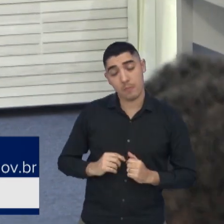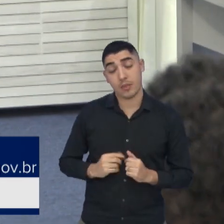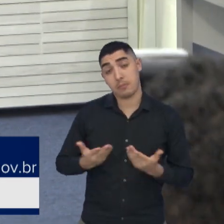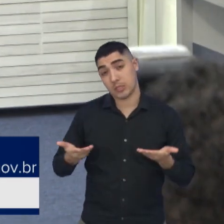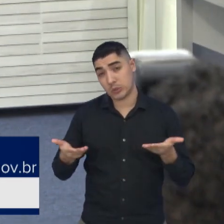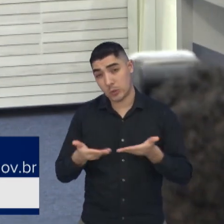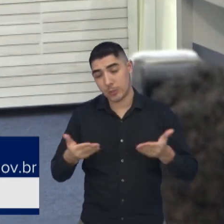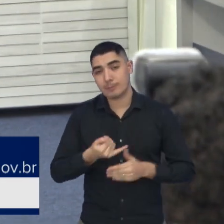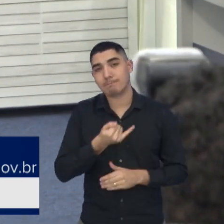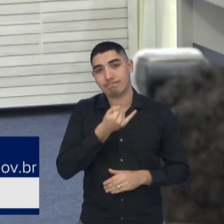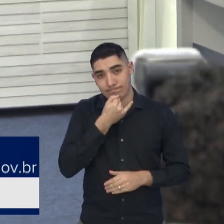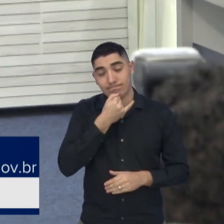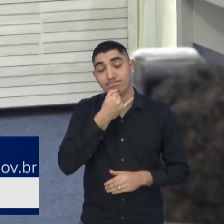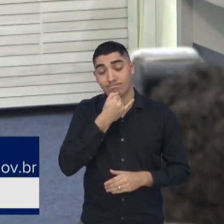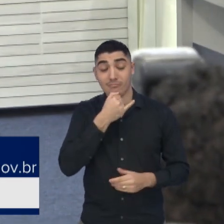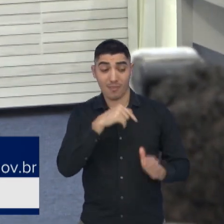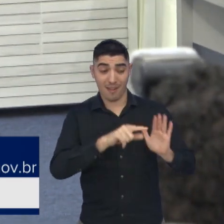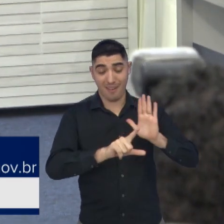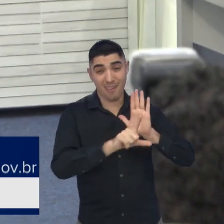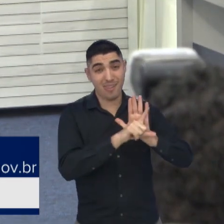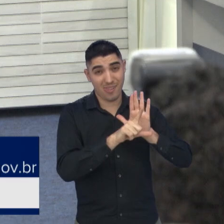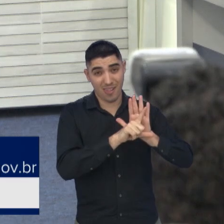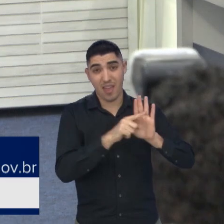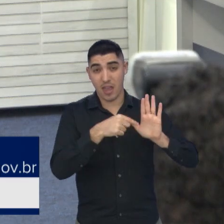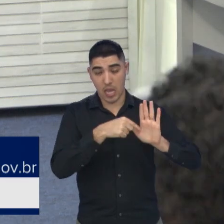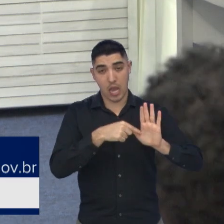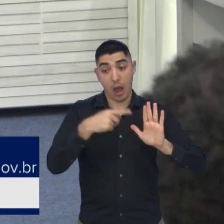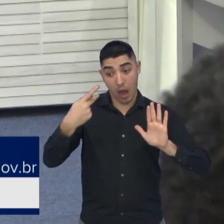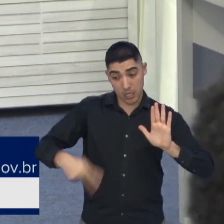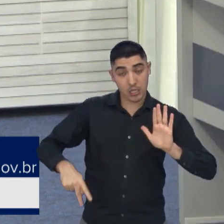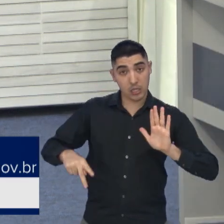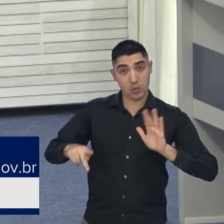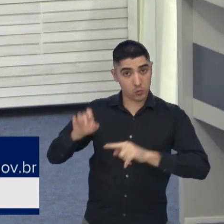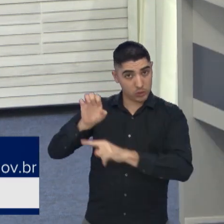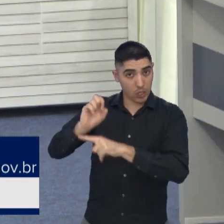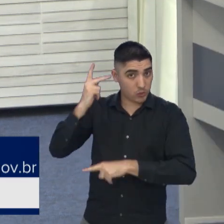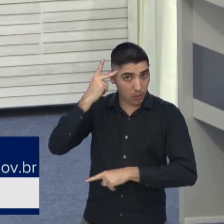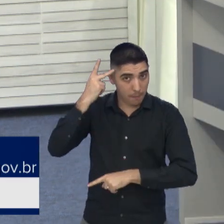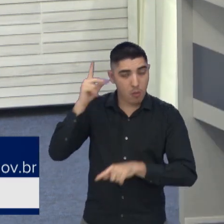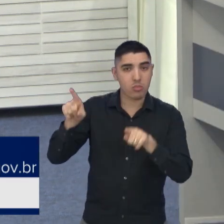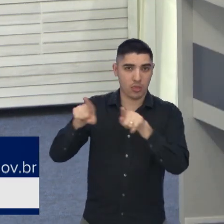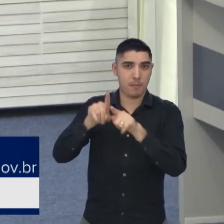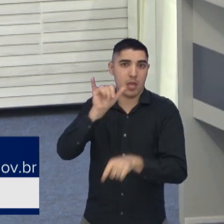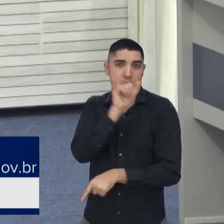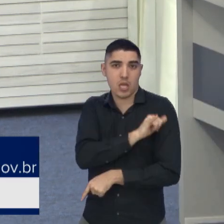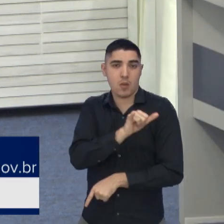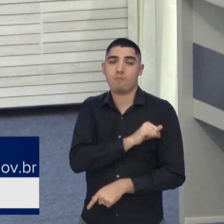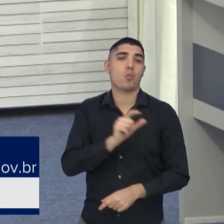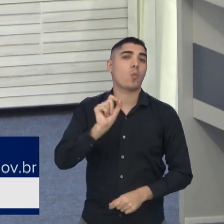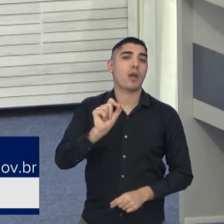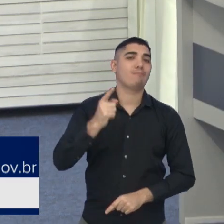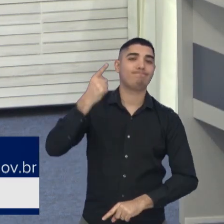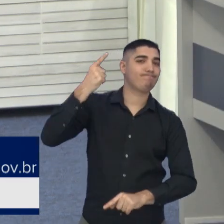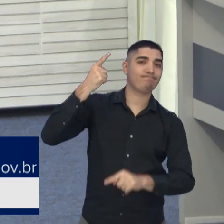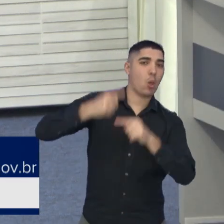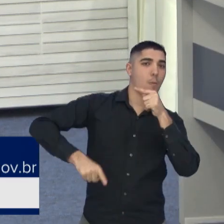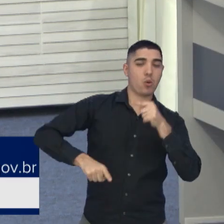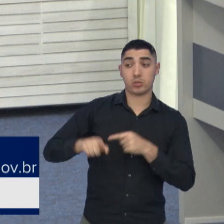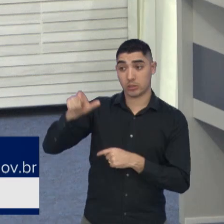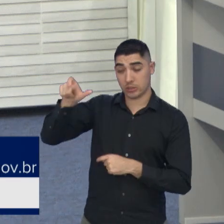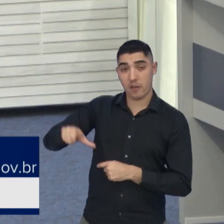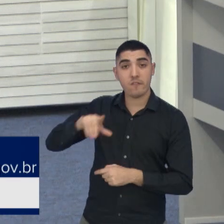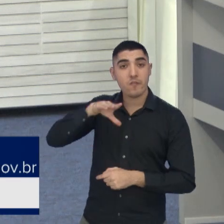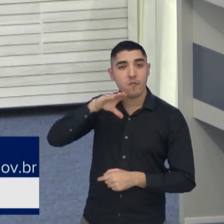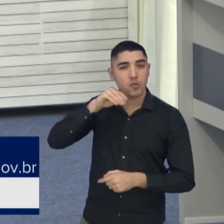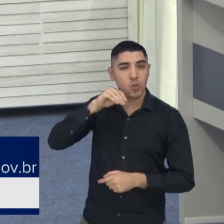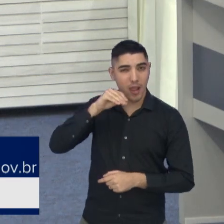na legislação atual, tanto em São Paulo como no Rio de Janeiro, não é permitido que o funcionário da